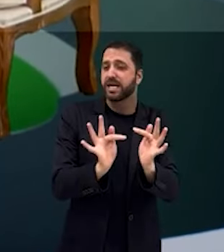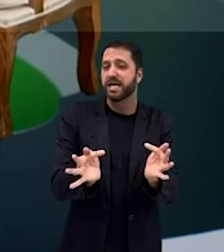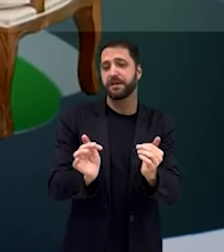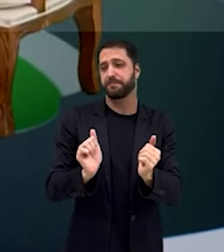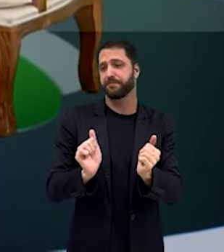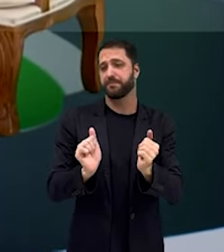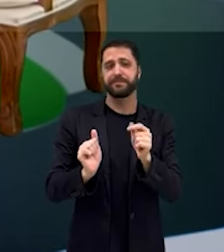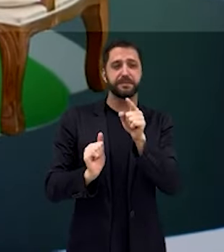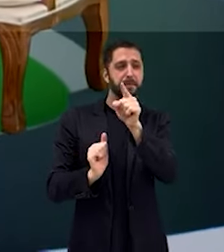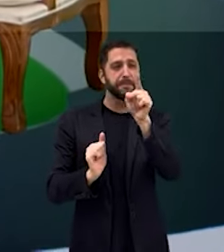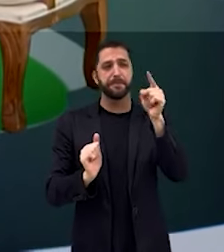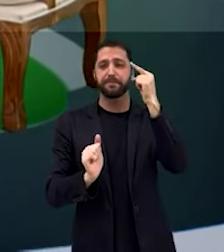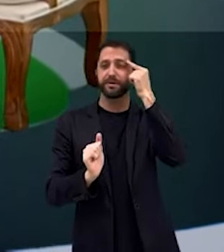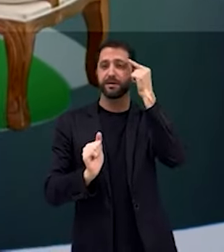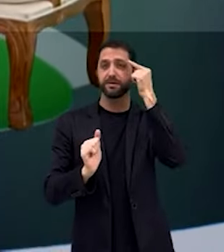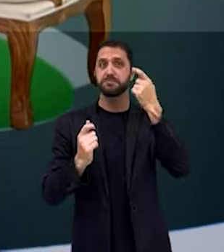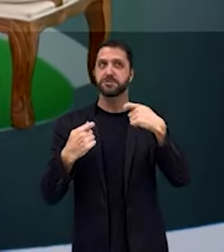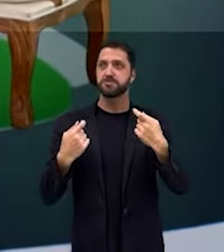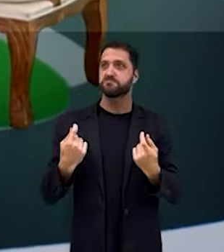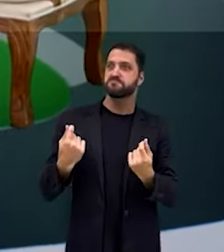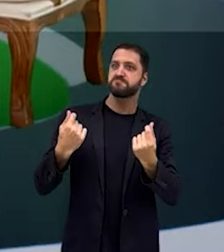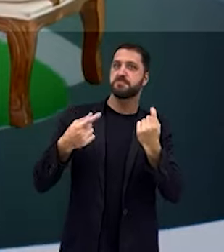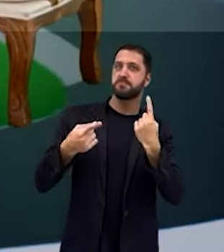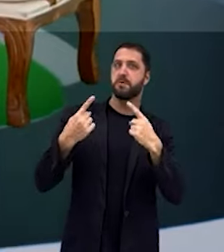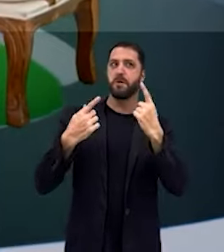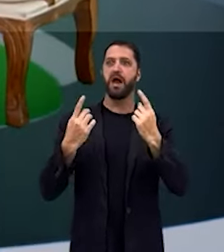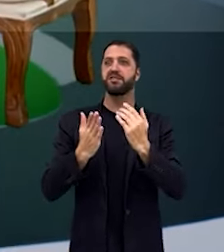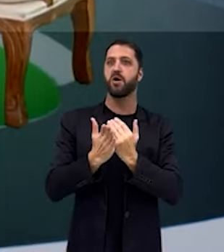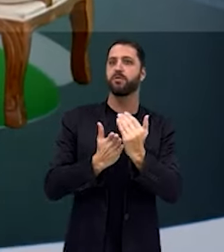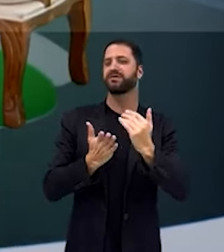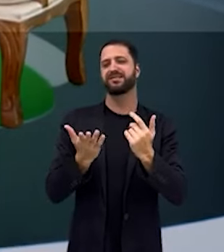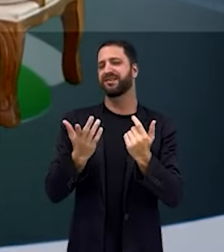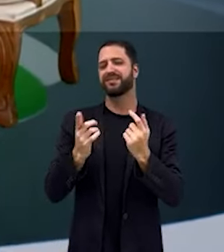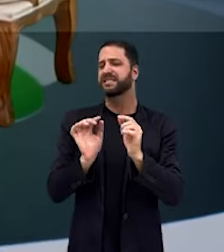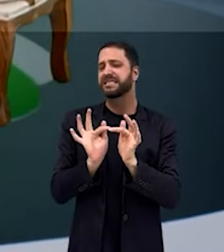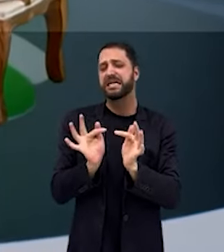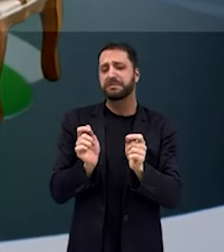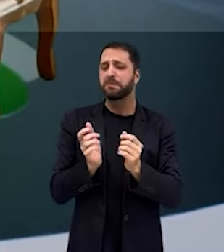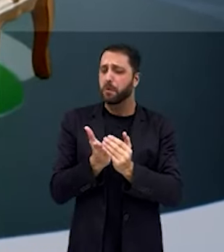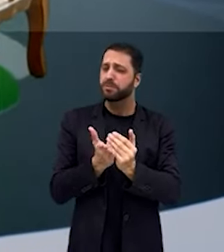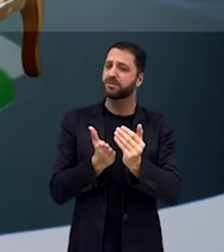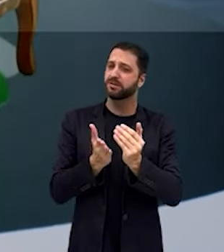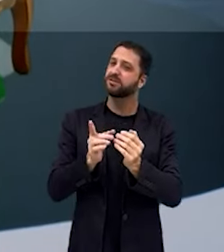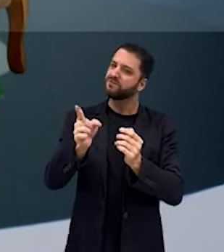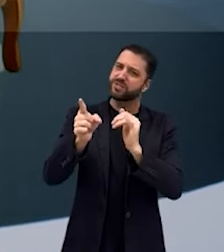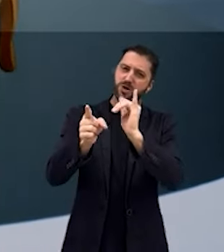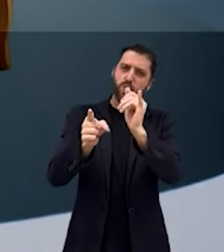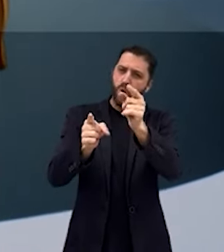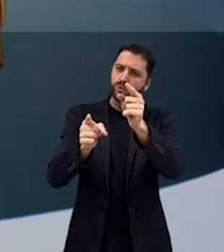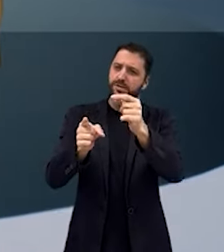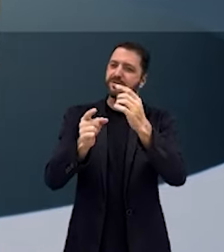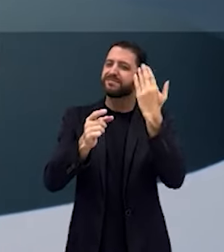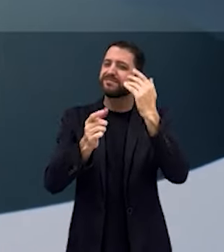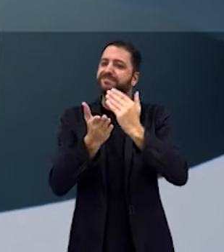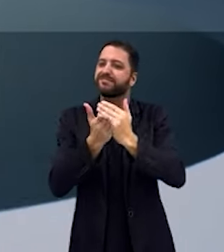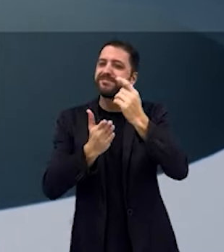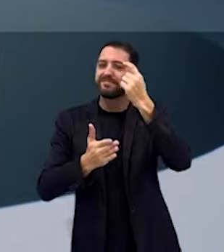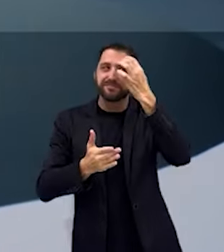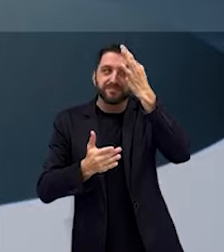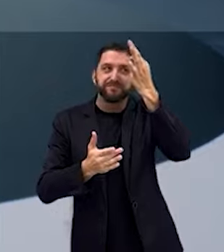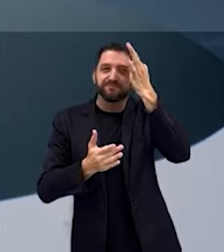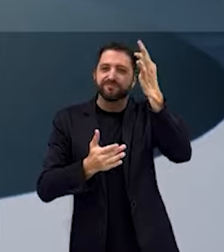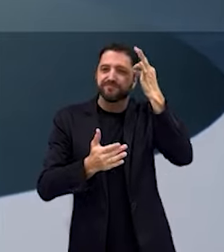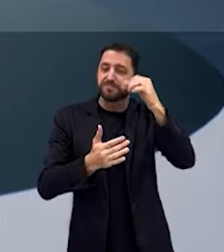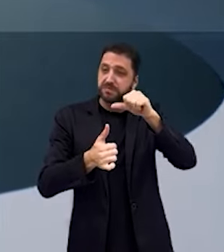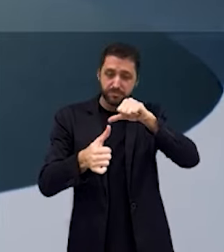muito simples que pensa que tem que ter muita coisa para começar. E eu gosto muito quando você fala que fazer uma